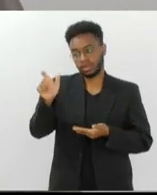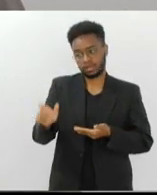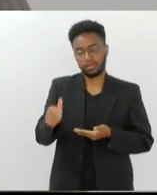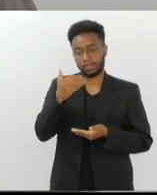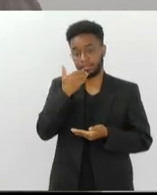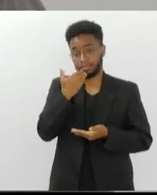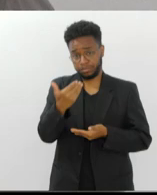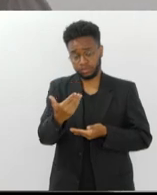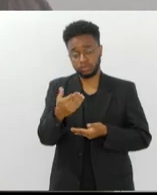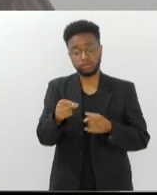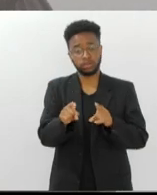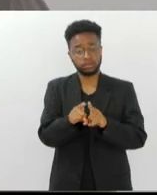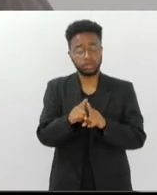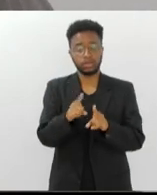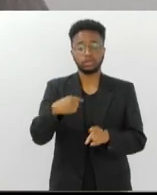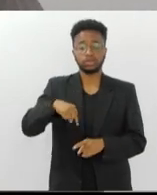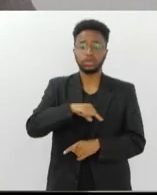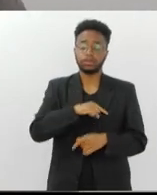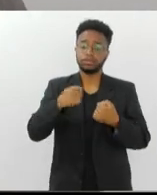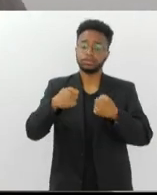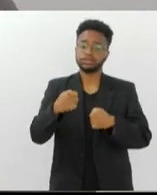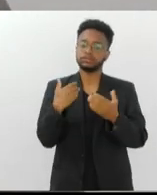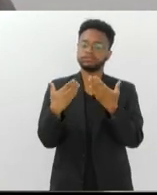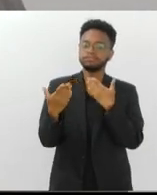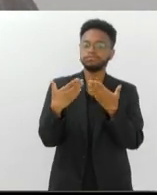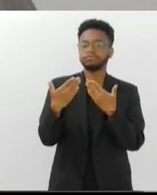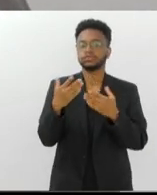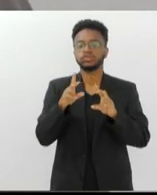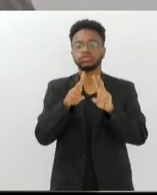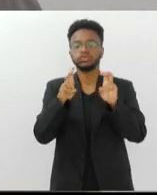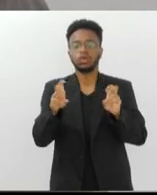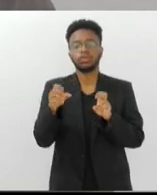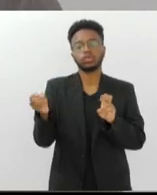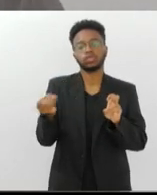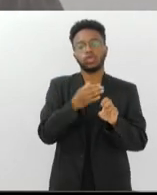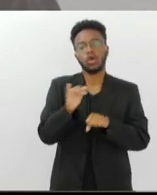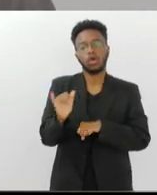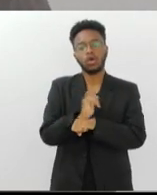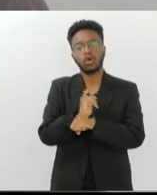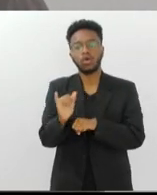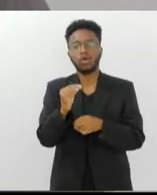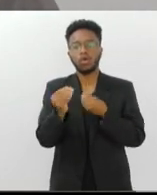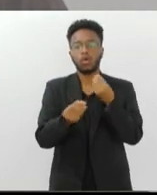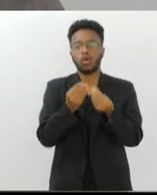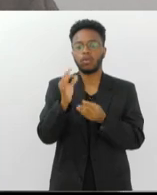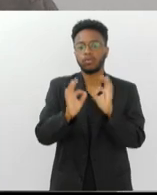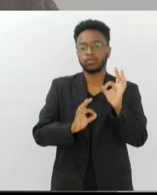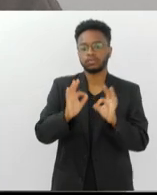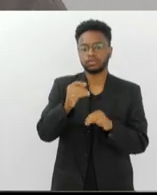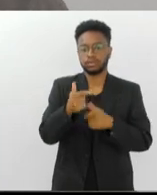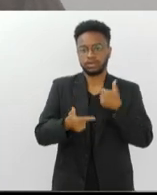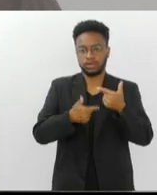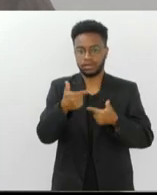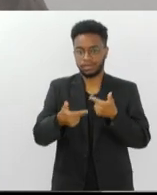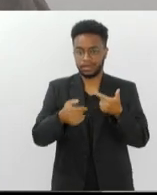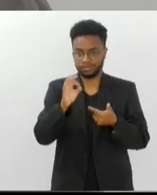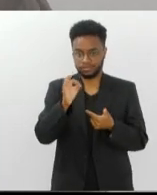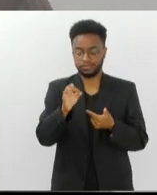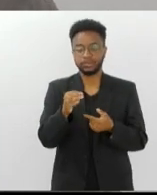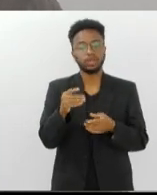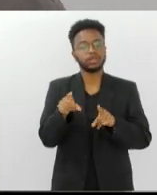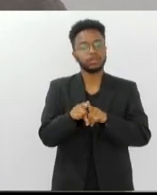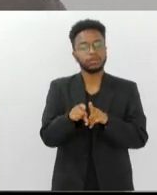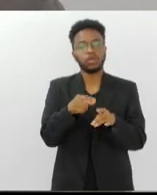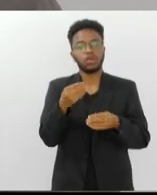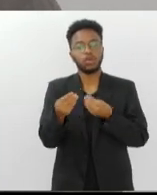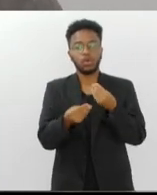Christian e para que a gente possa dialogar sobre essas novas formas, de organização do trabalho, da precarização